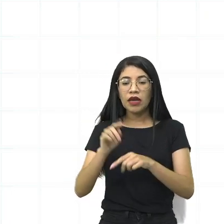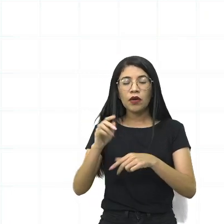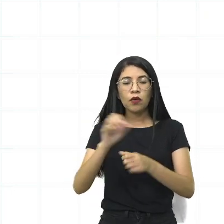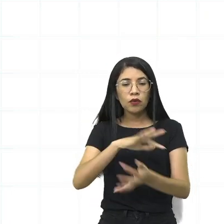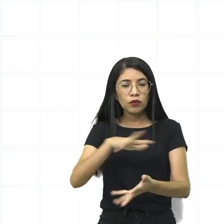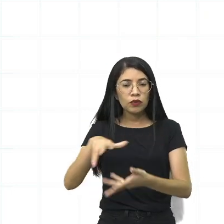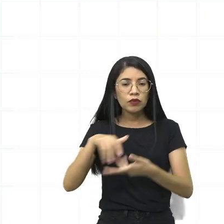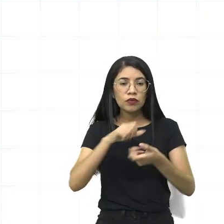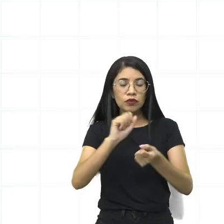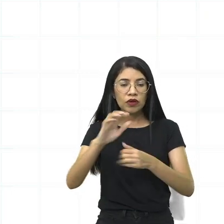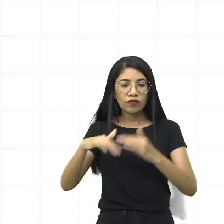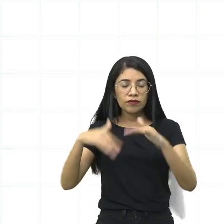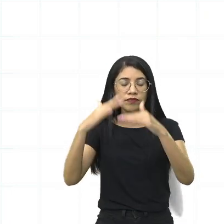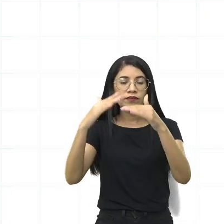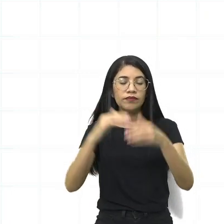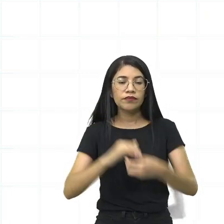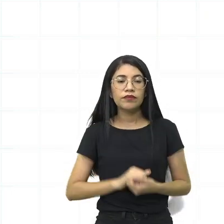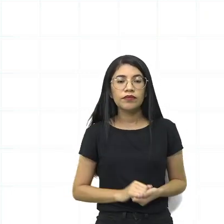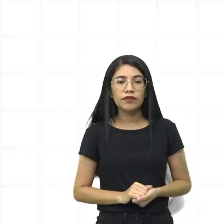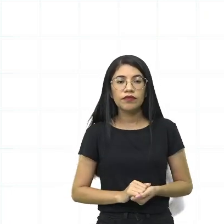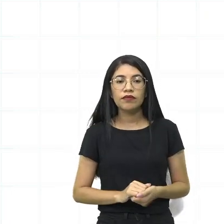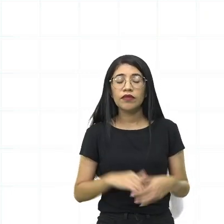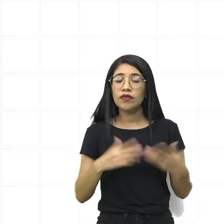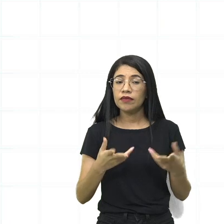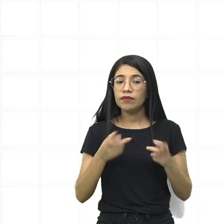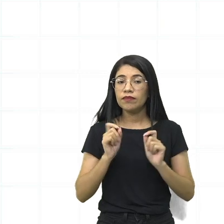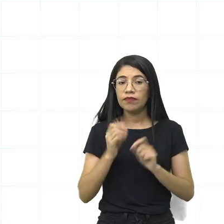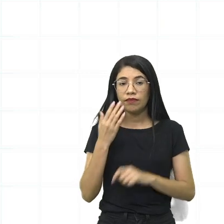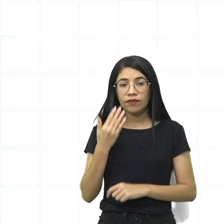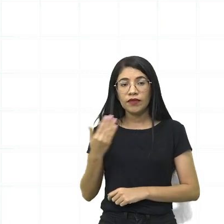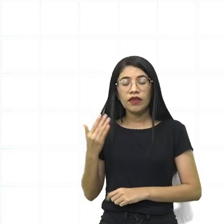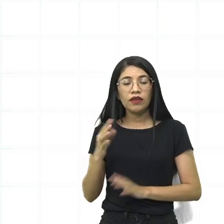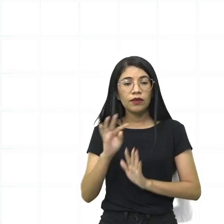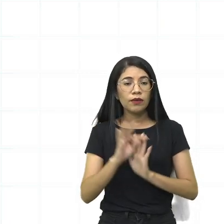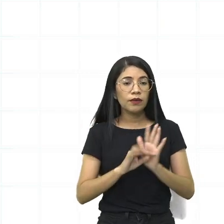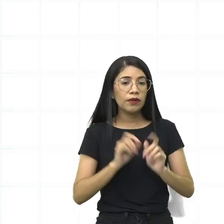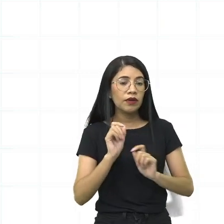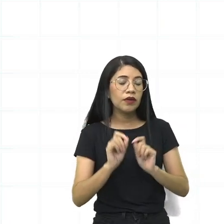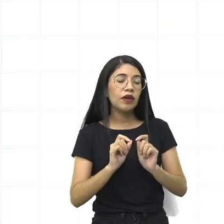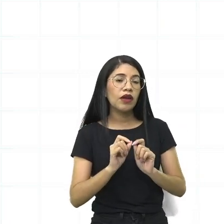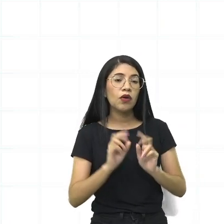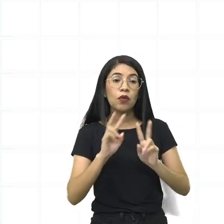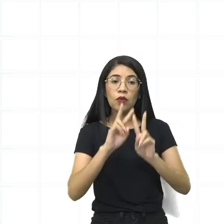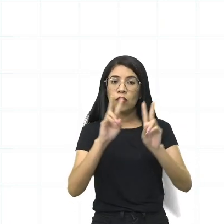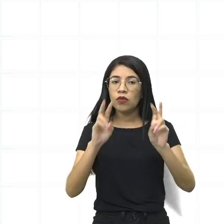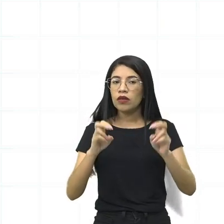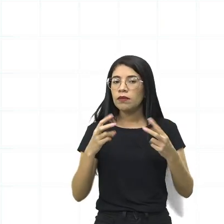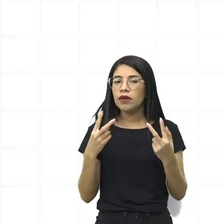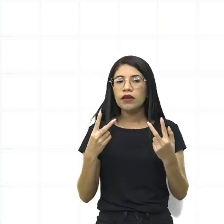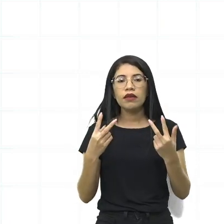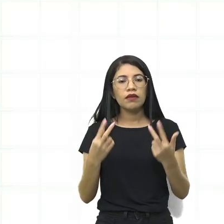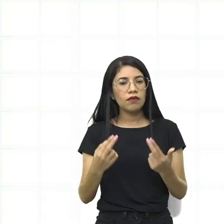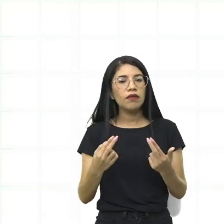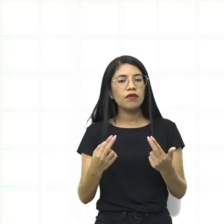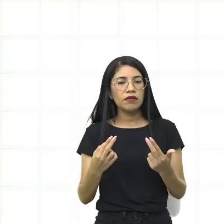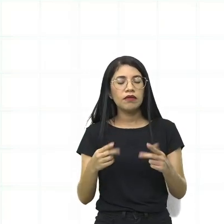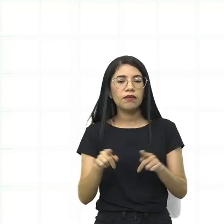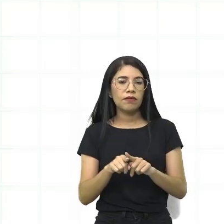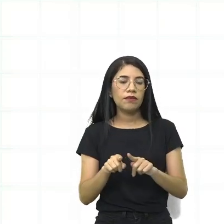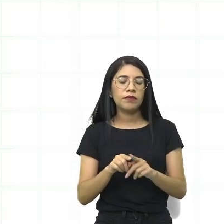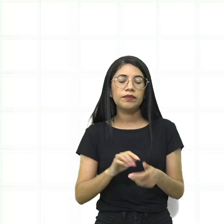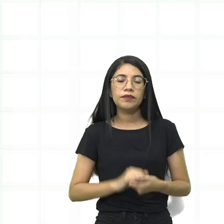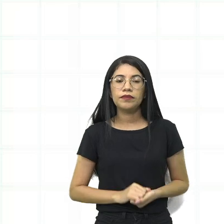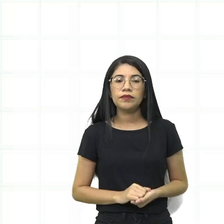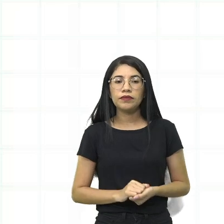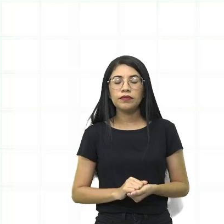crescimento sustentável, tá? Então vejam aí, eu tenho o mesmo assunto, tá? Eu tenho